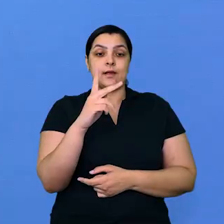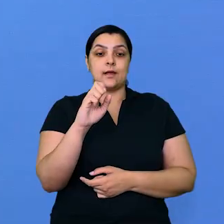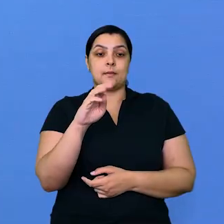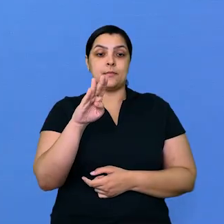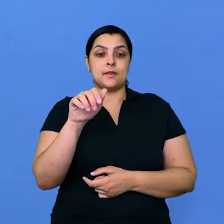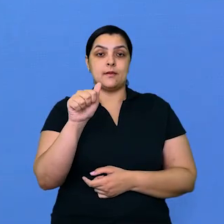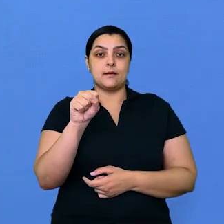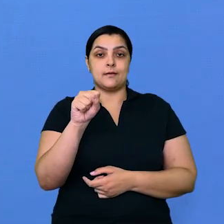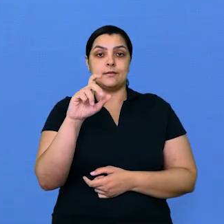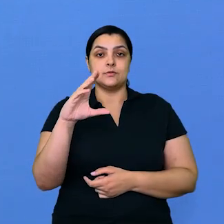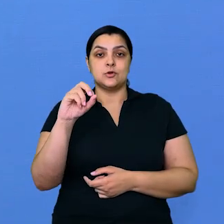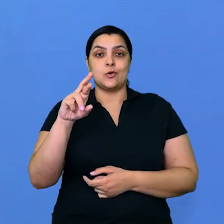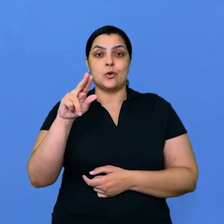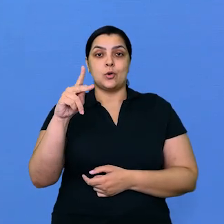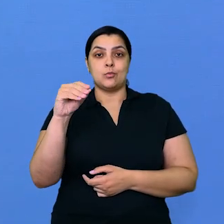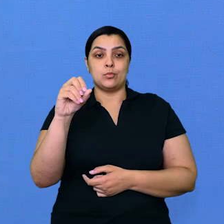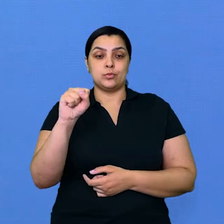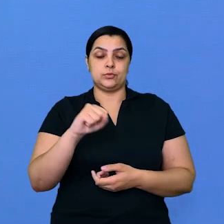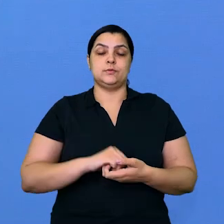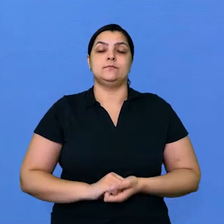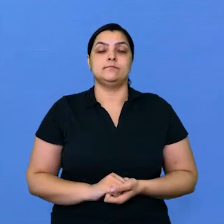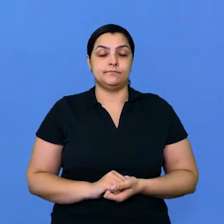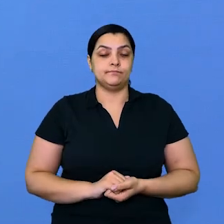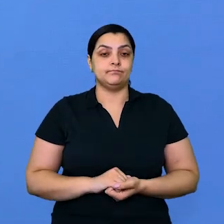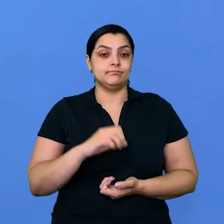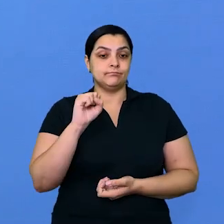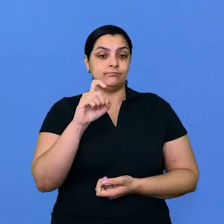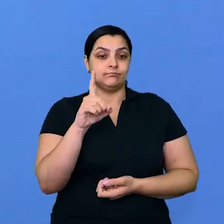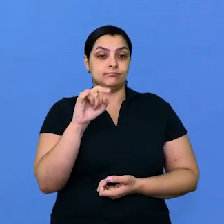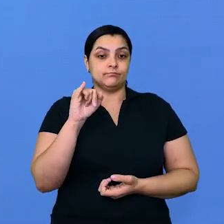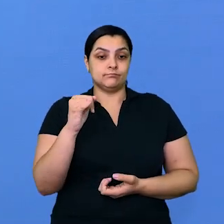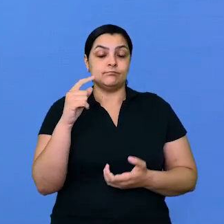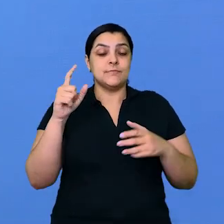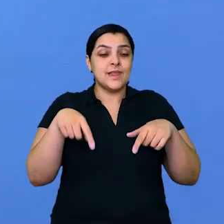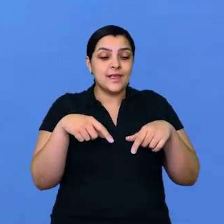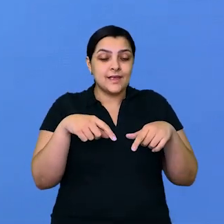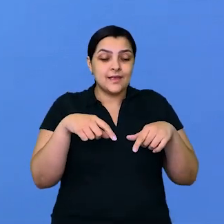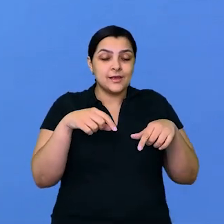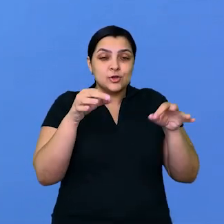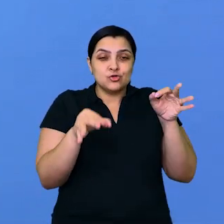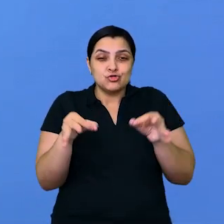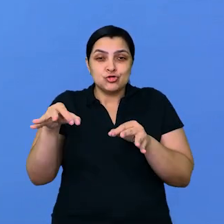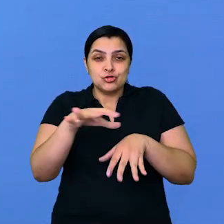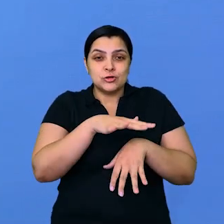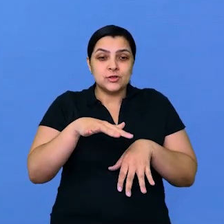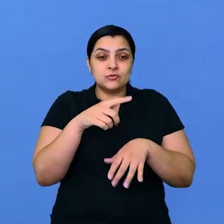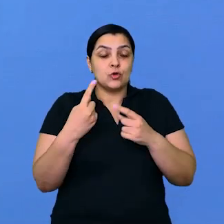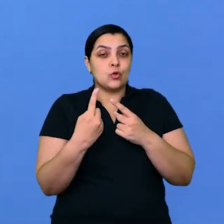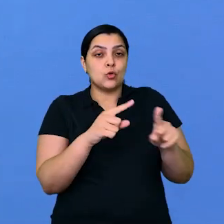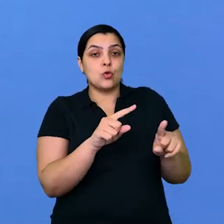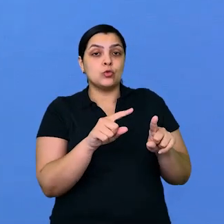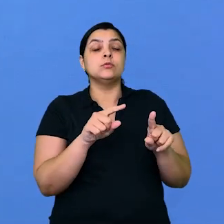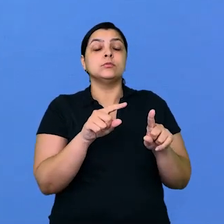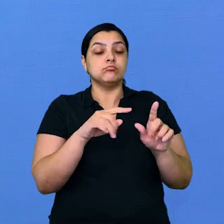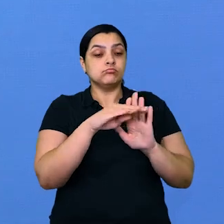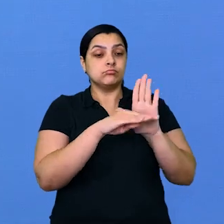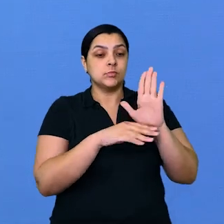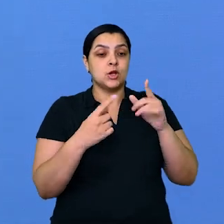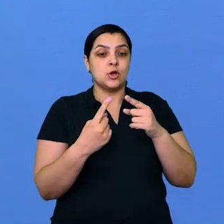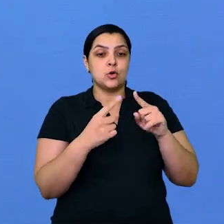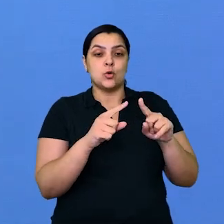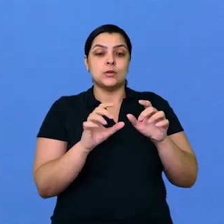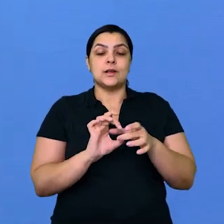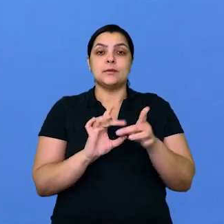corpus. A seção 2 de dissídios individuais entendeu que esse mecanismo jurídico só é válido contra medidas que afrontem a